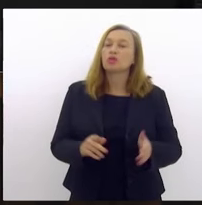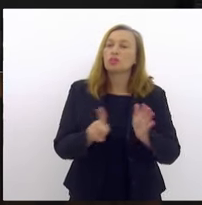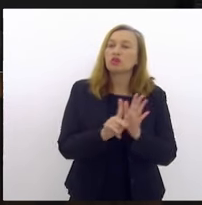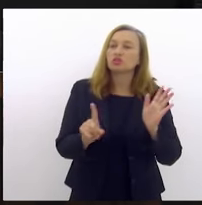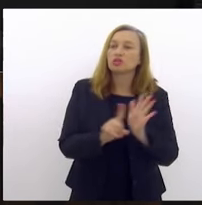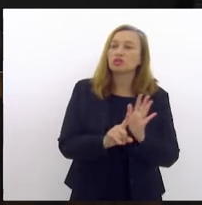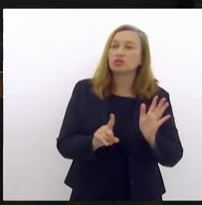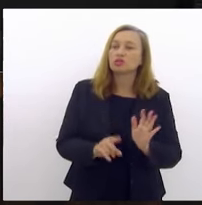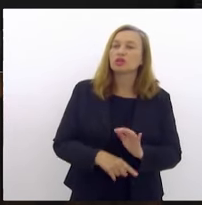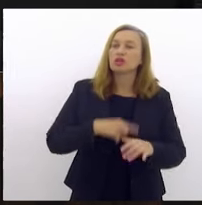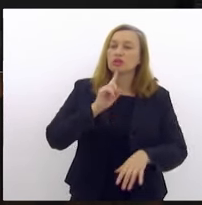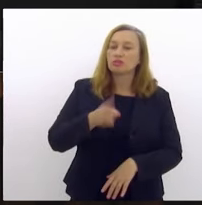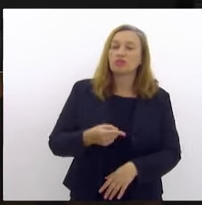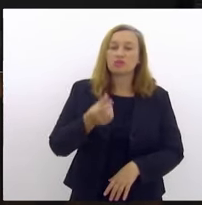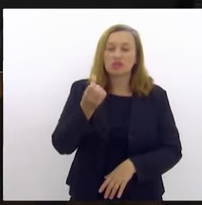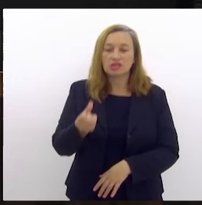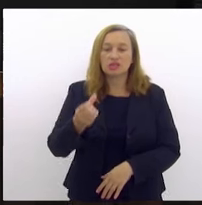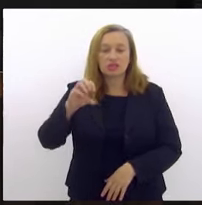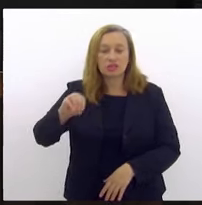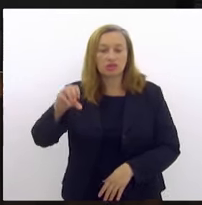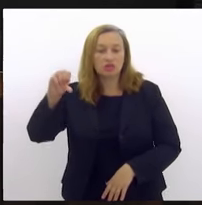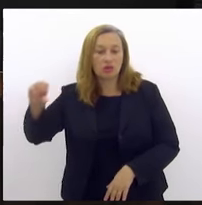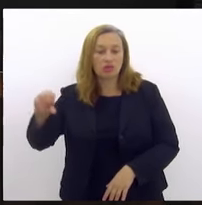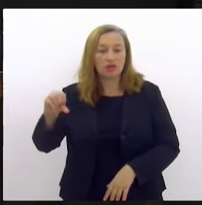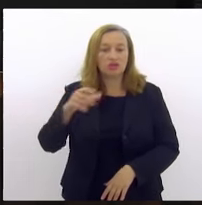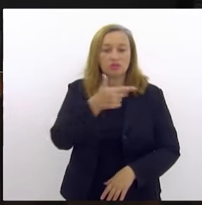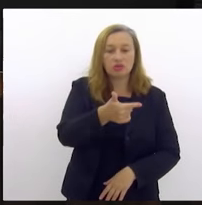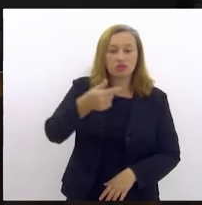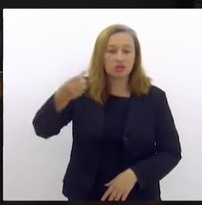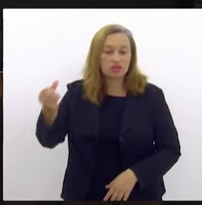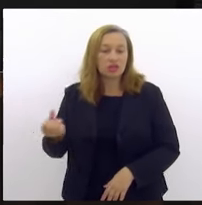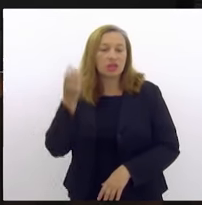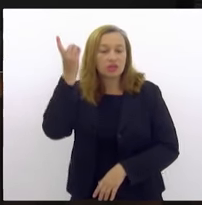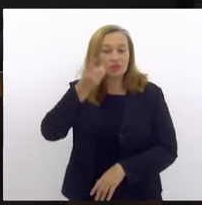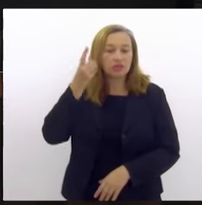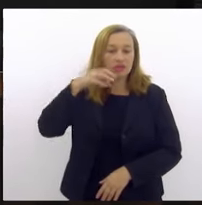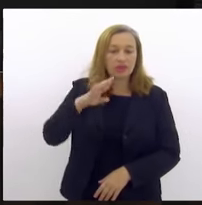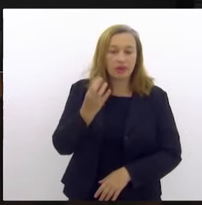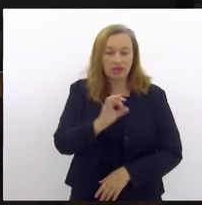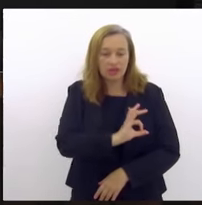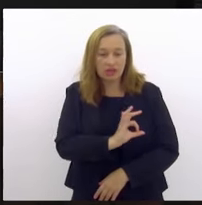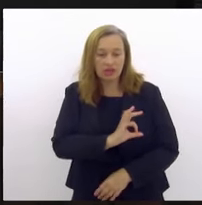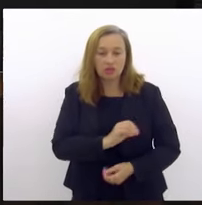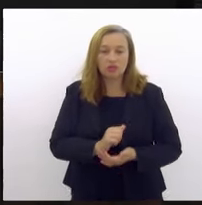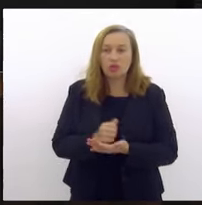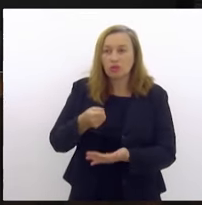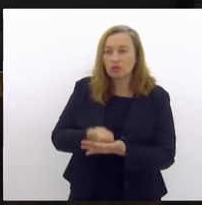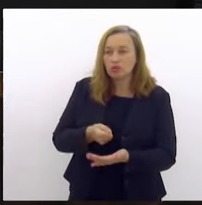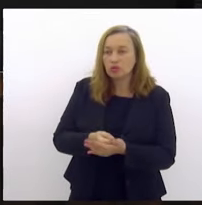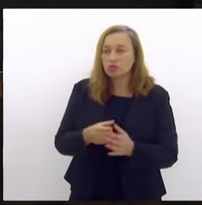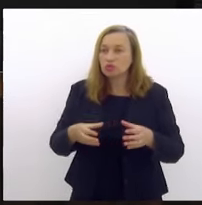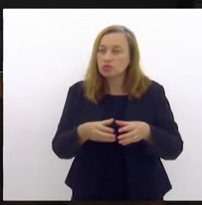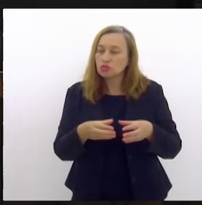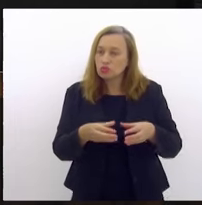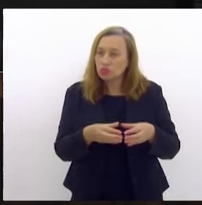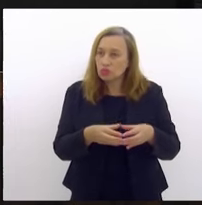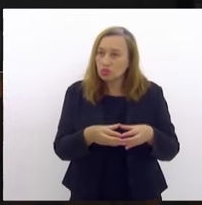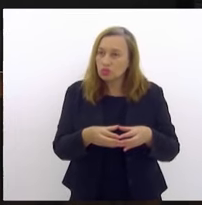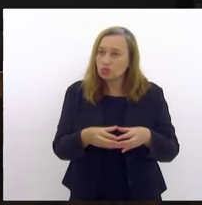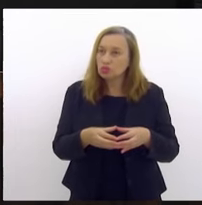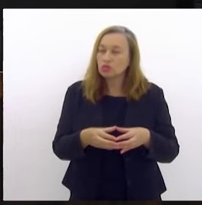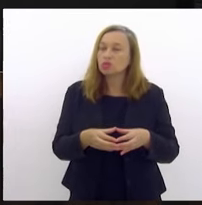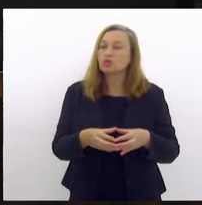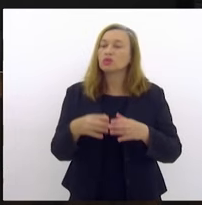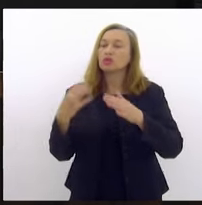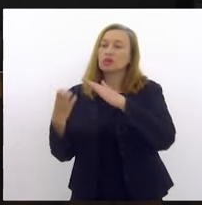projeto de lei número 1609-A de 2016, de autoria da deputada Marta Rocha, que obriga os órgãos e as concessionárias